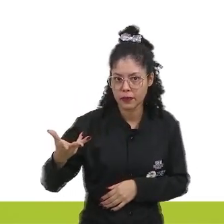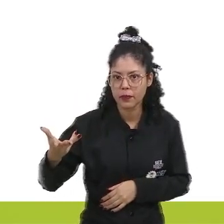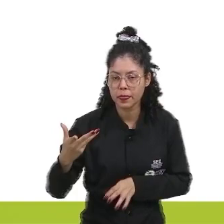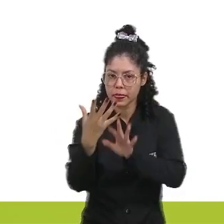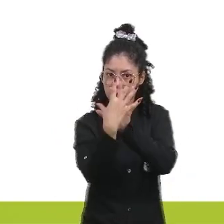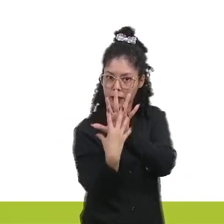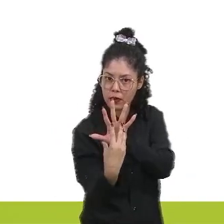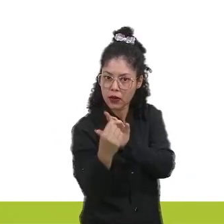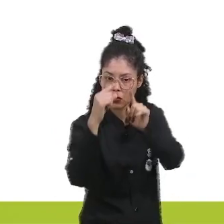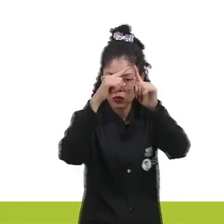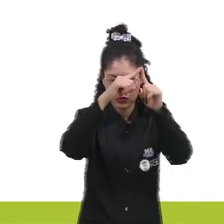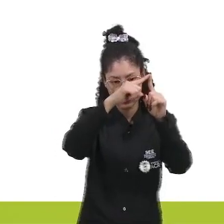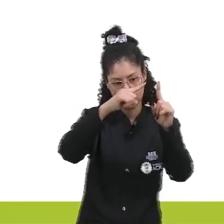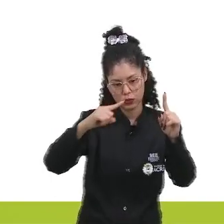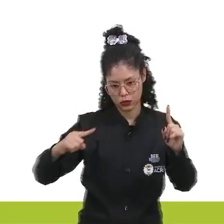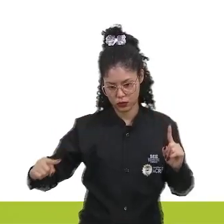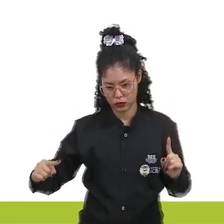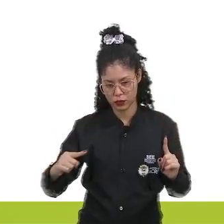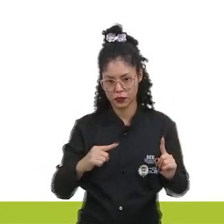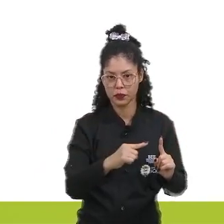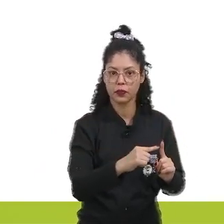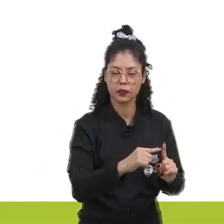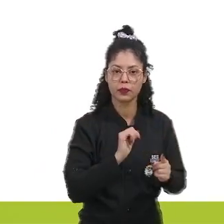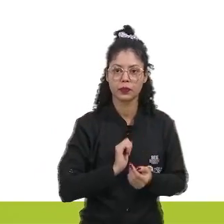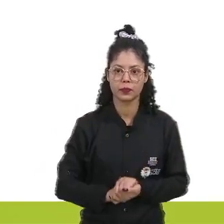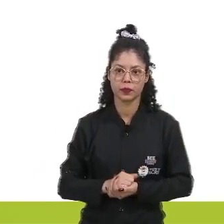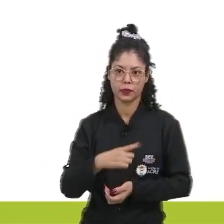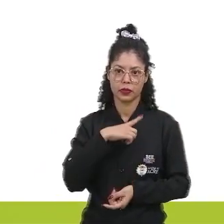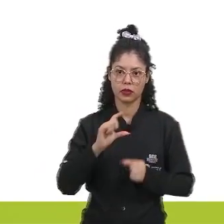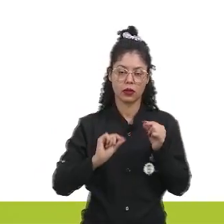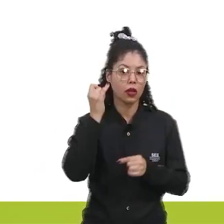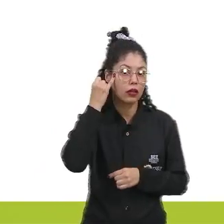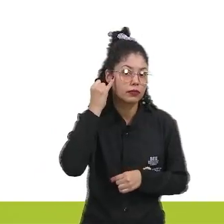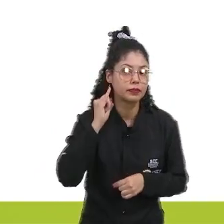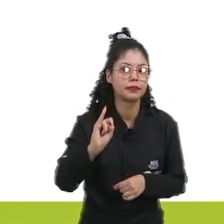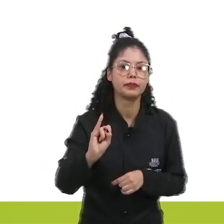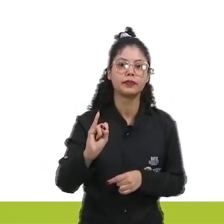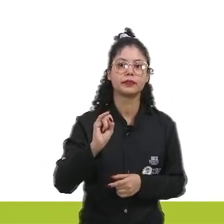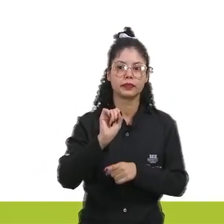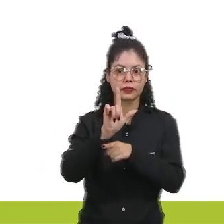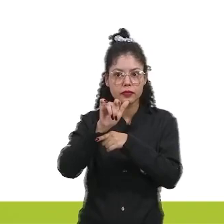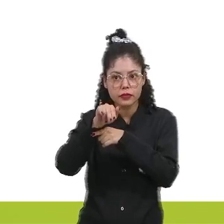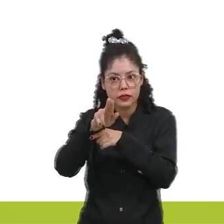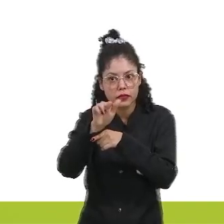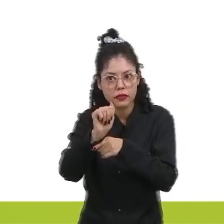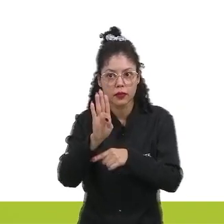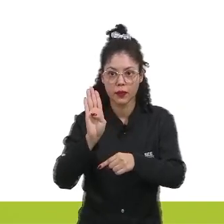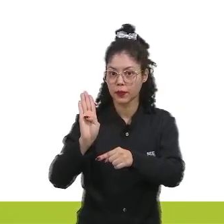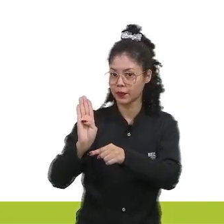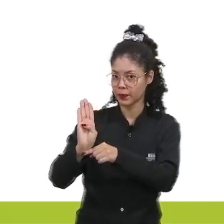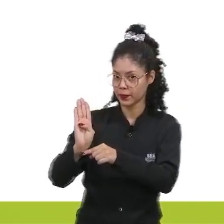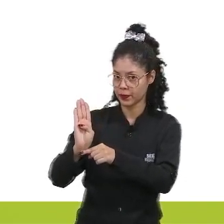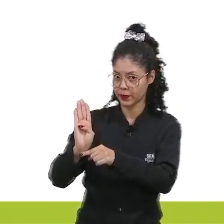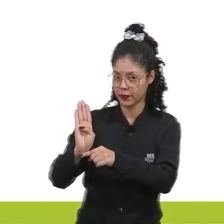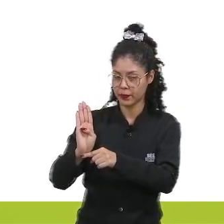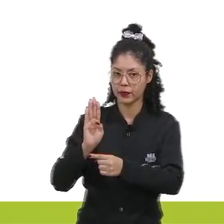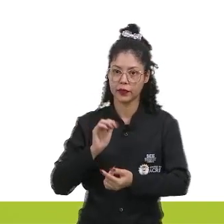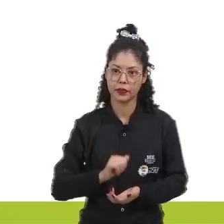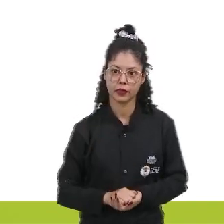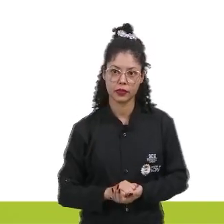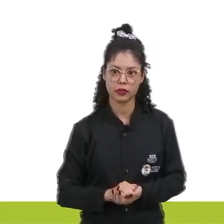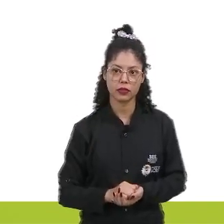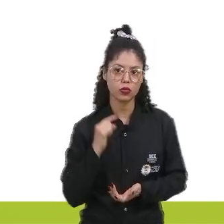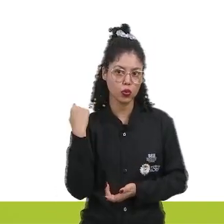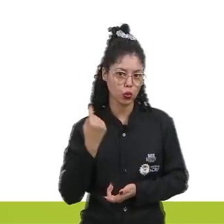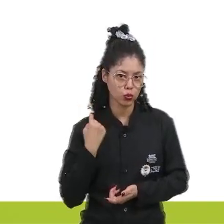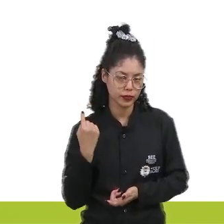projetado através de um triângulo retângulo, tá bom? E nós temos aqui a ideia do coeficiente linear, que é o valor em B, tá vendo? O valor em B. É o cara que